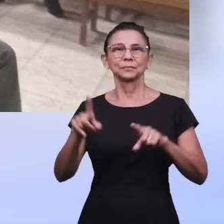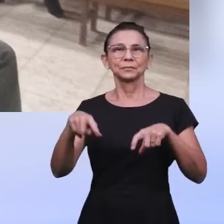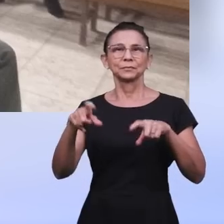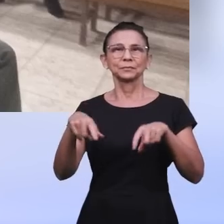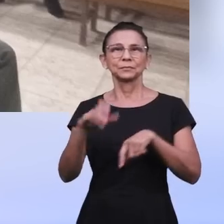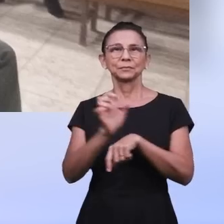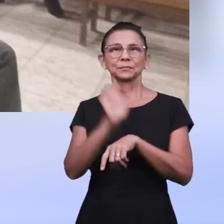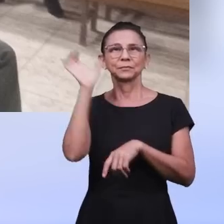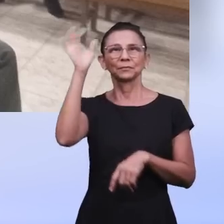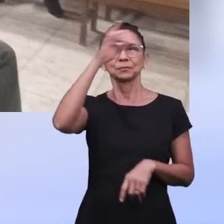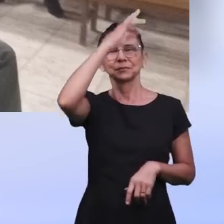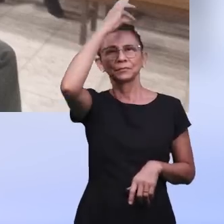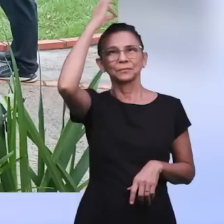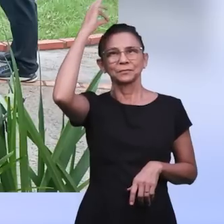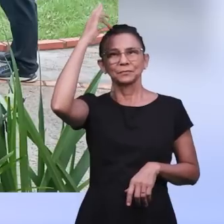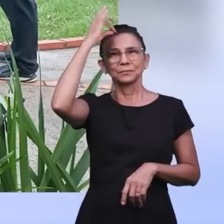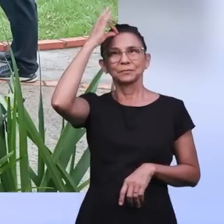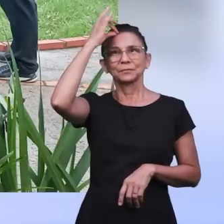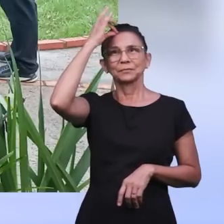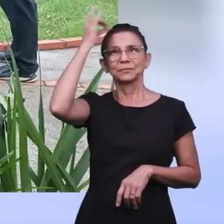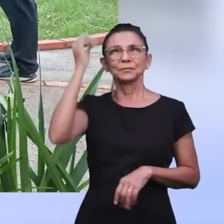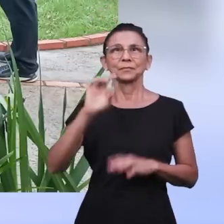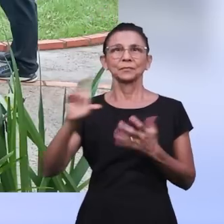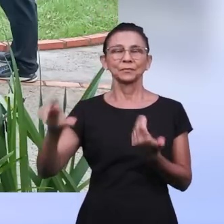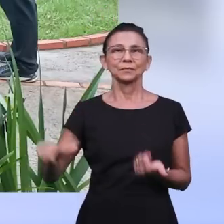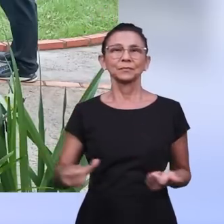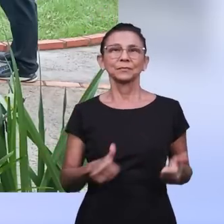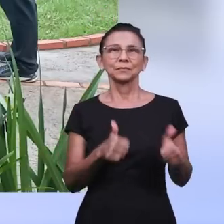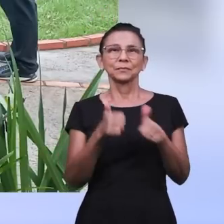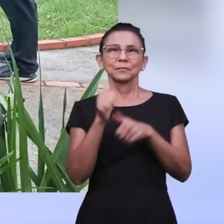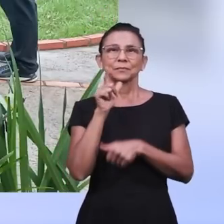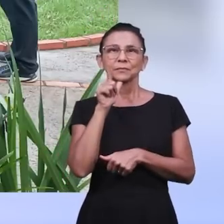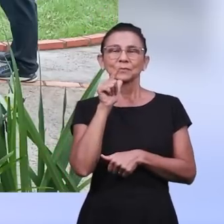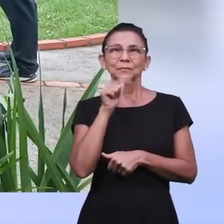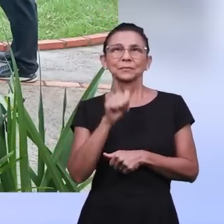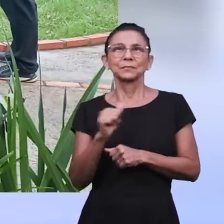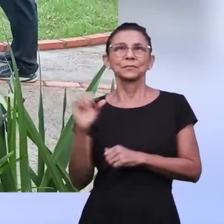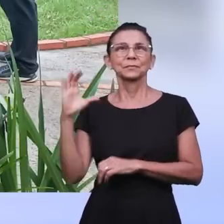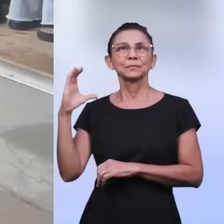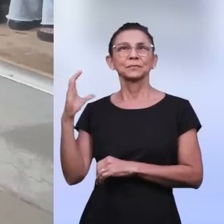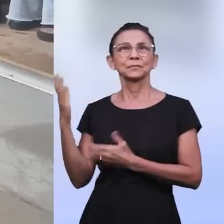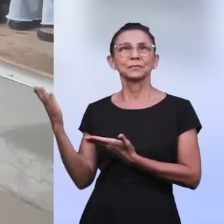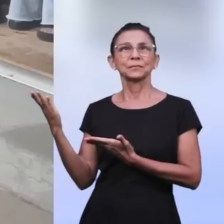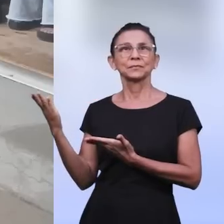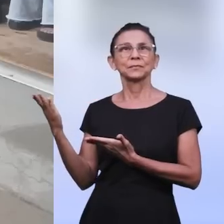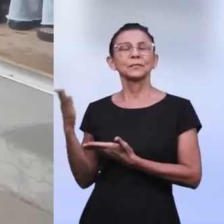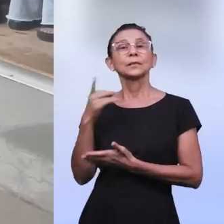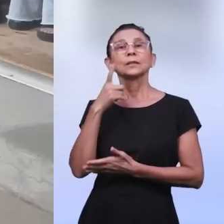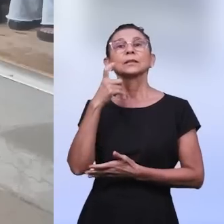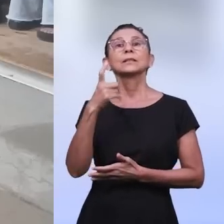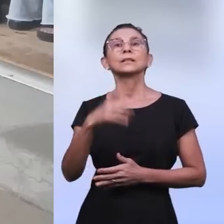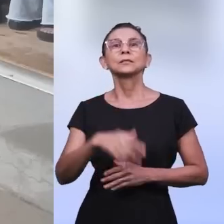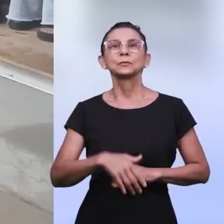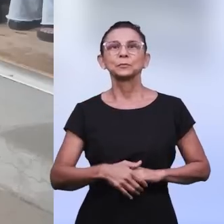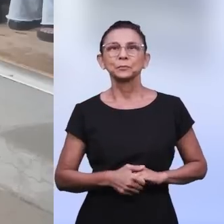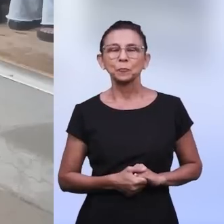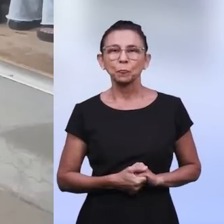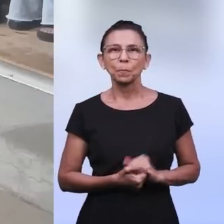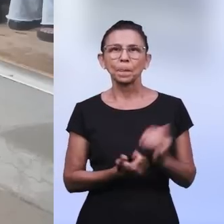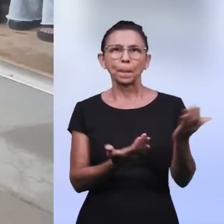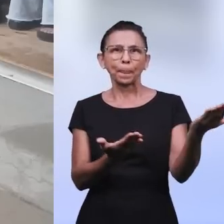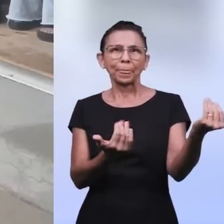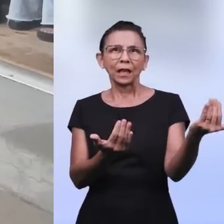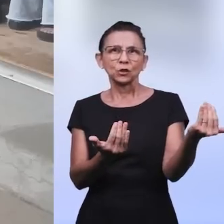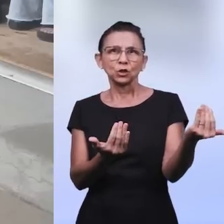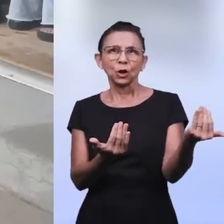Francisco, interior do estado do Espírito Santo. Batismo no Manaim de Cariacica, na Grande Vitória, no estado do Espírito Santo. Mas olha que interessante,